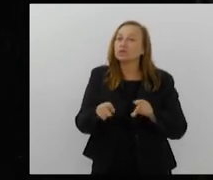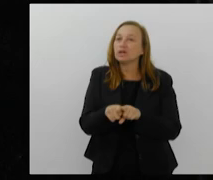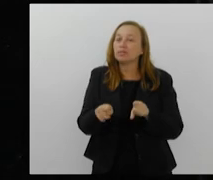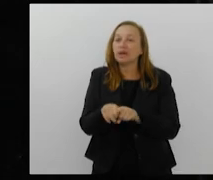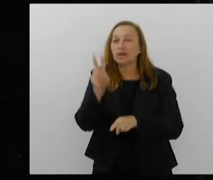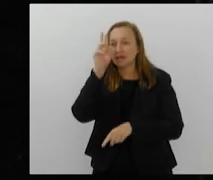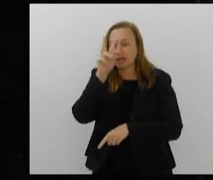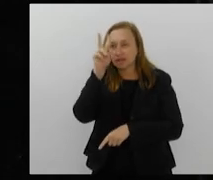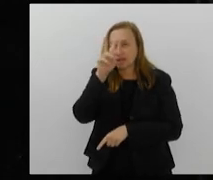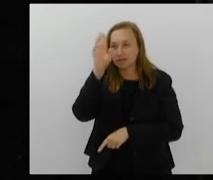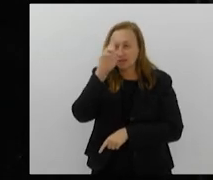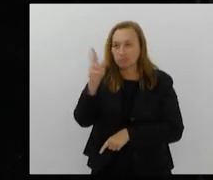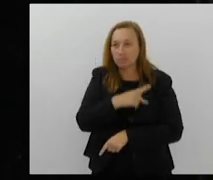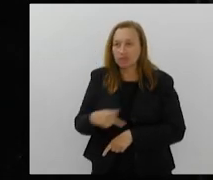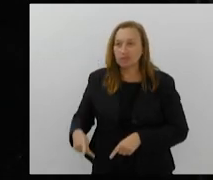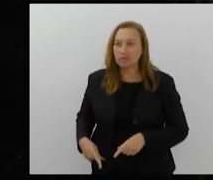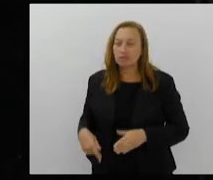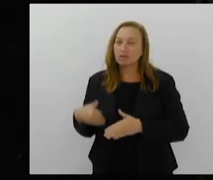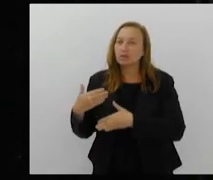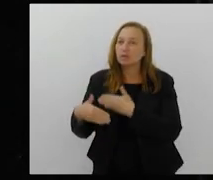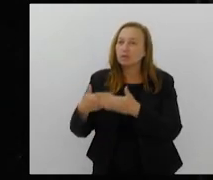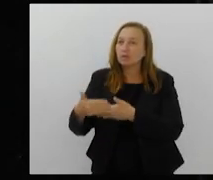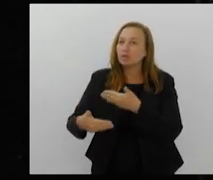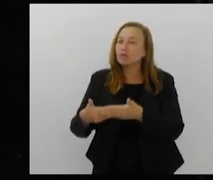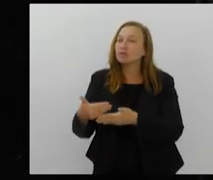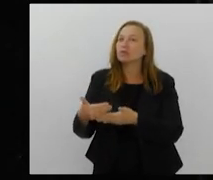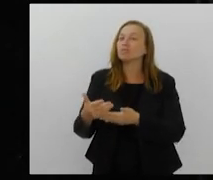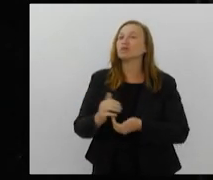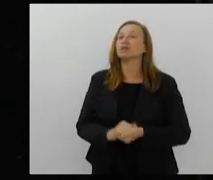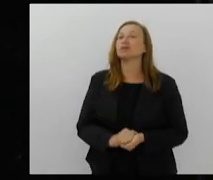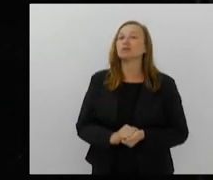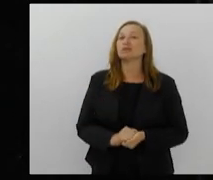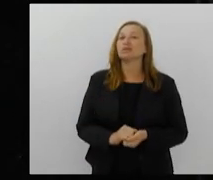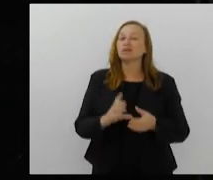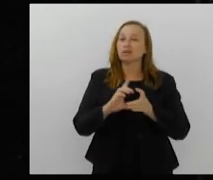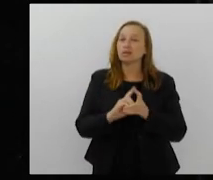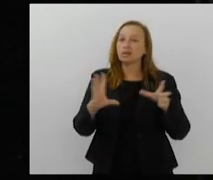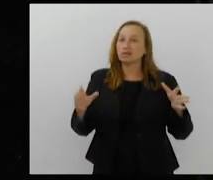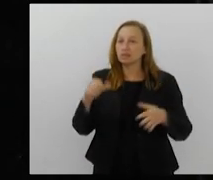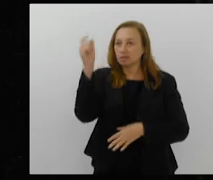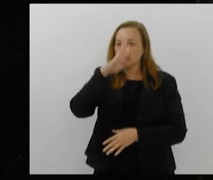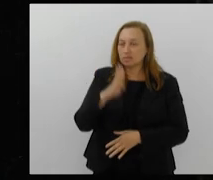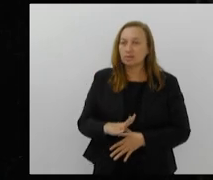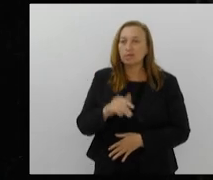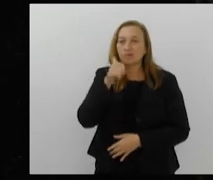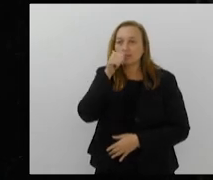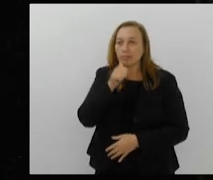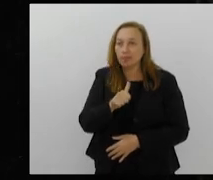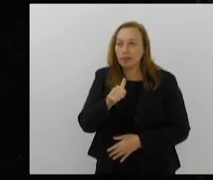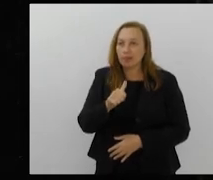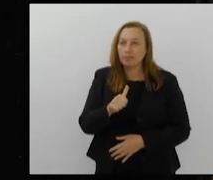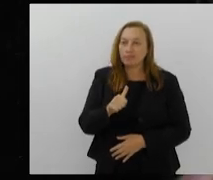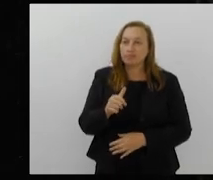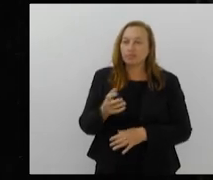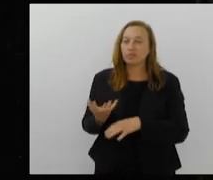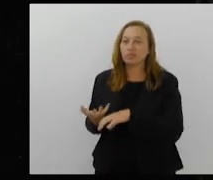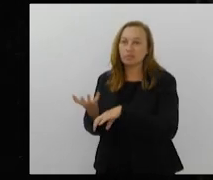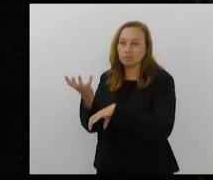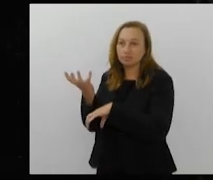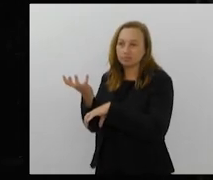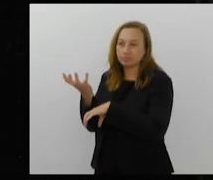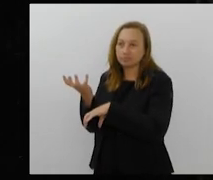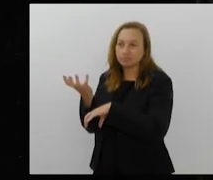senhor presidente, no processo de redemocratização do Brasil, as mulheres lá no Congresso